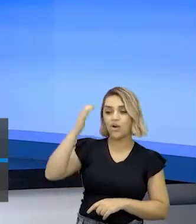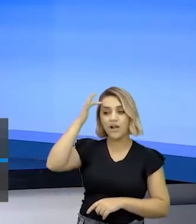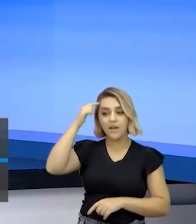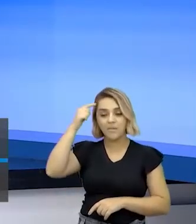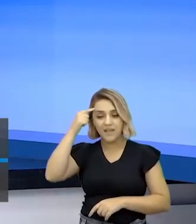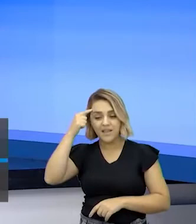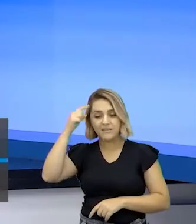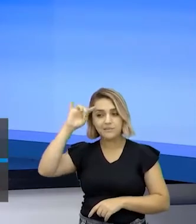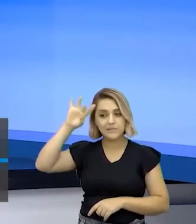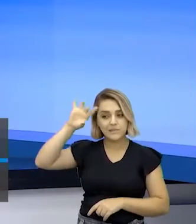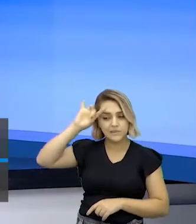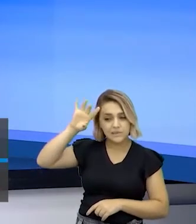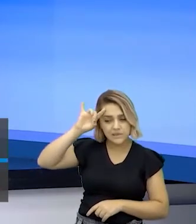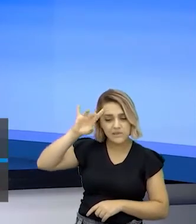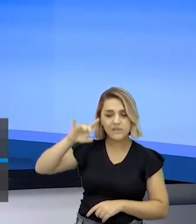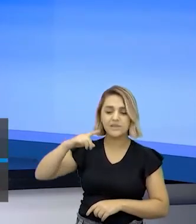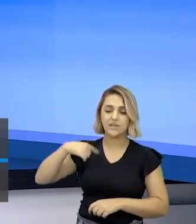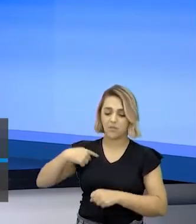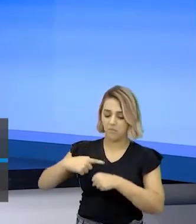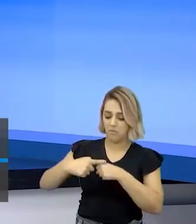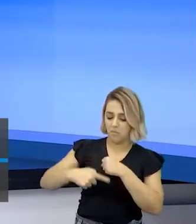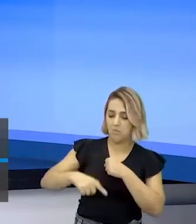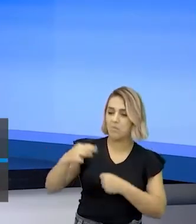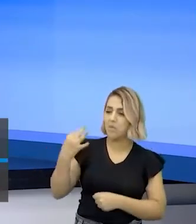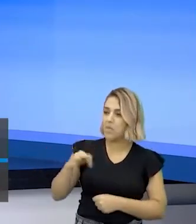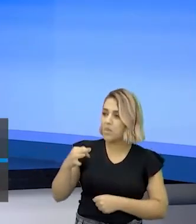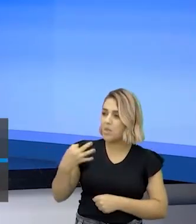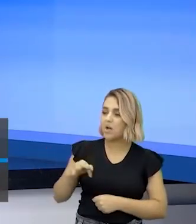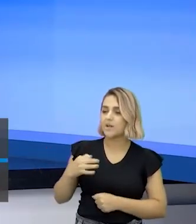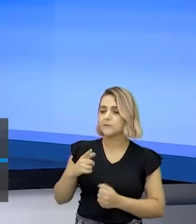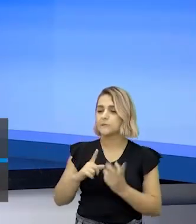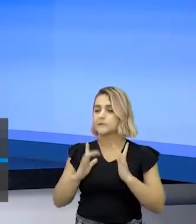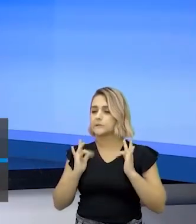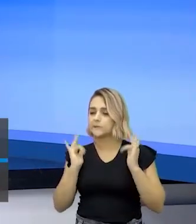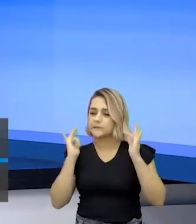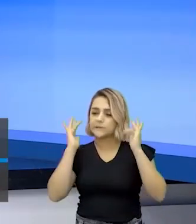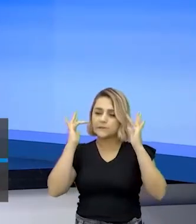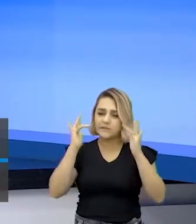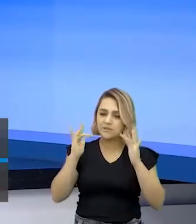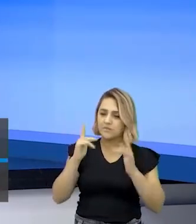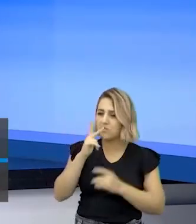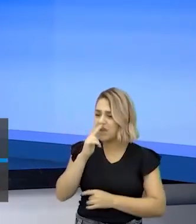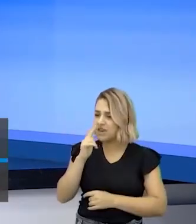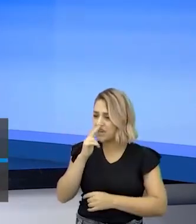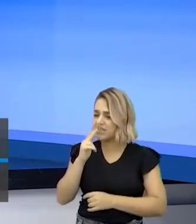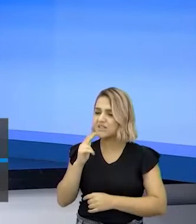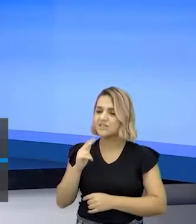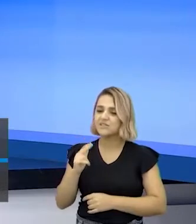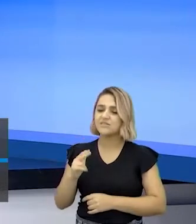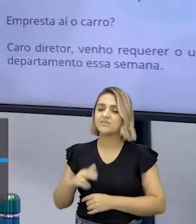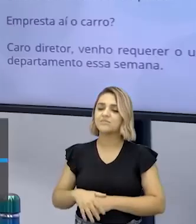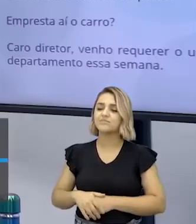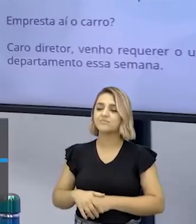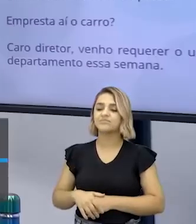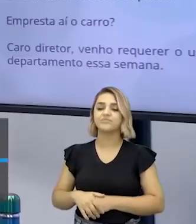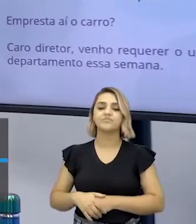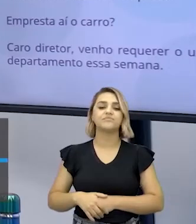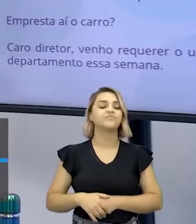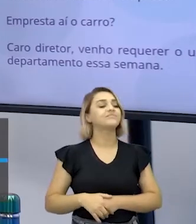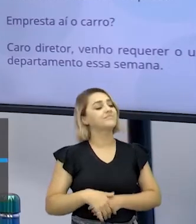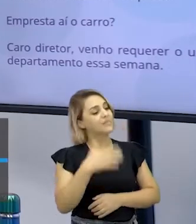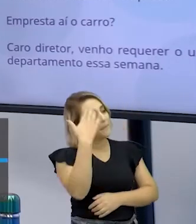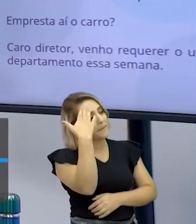humor, irritabilidade e êmese, sintomas mais comuns. E aí a paciente, então, responde. Obrigada,